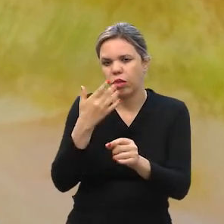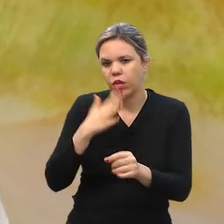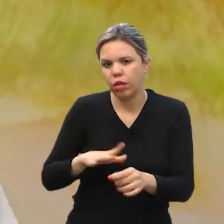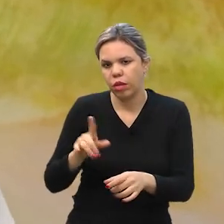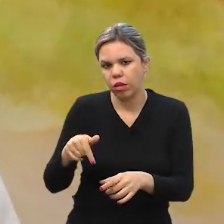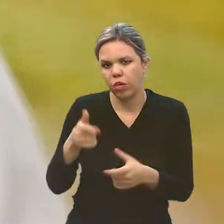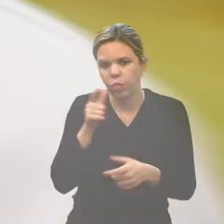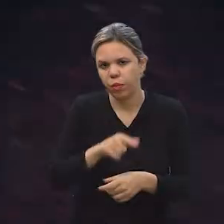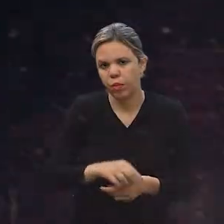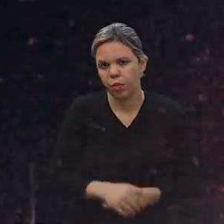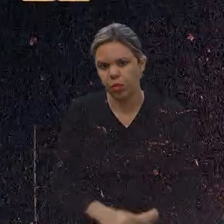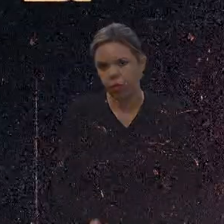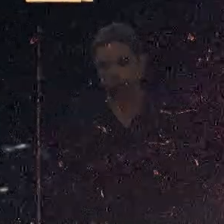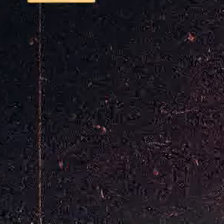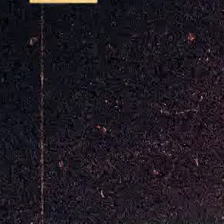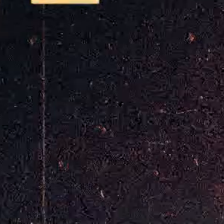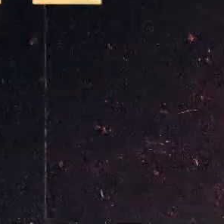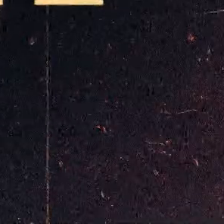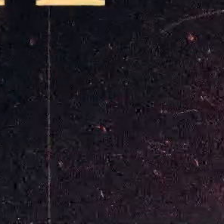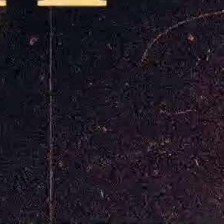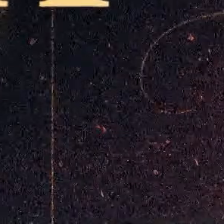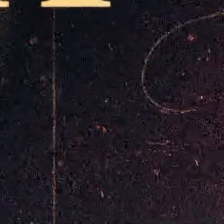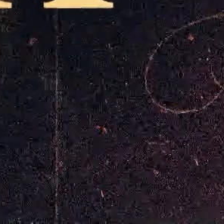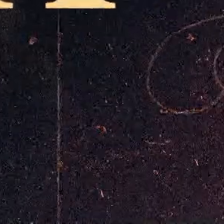se consegue fazer.